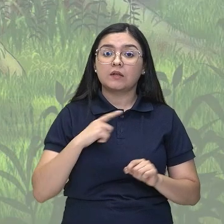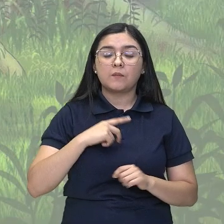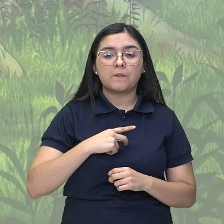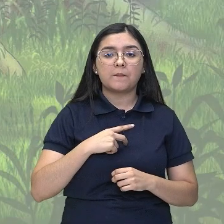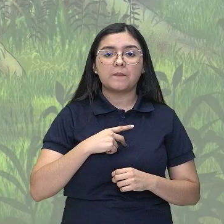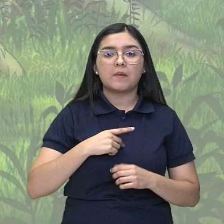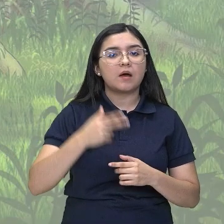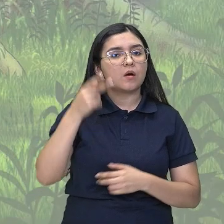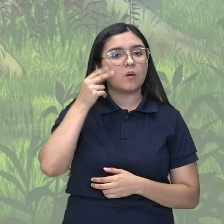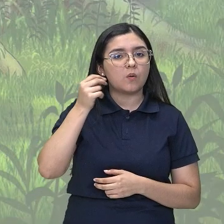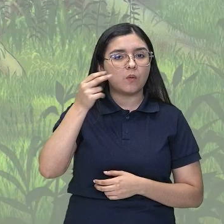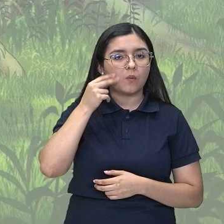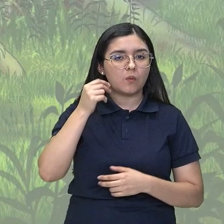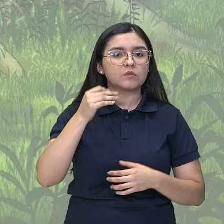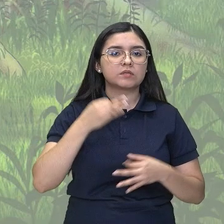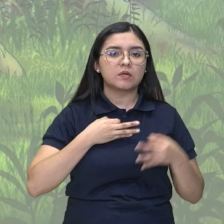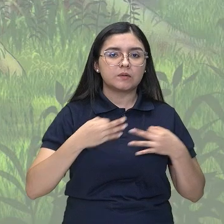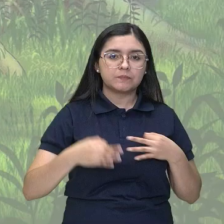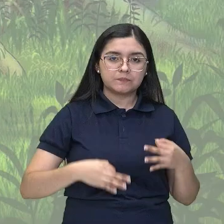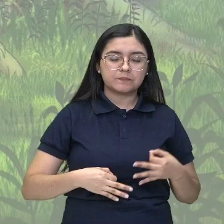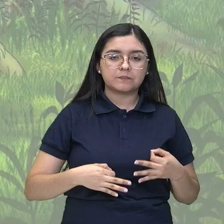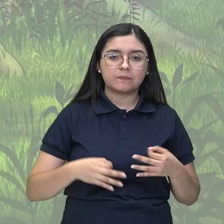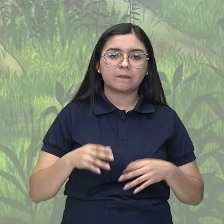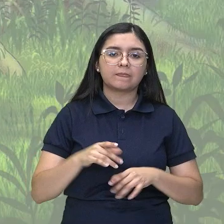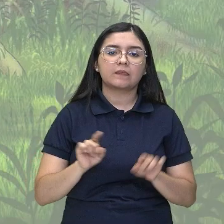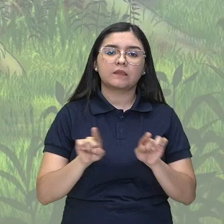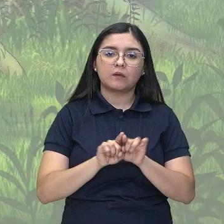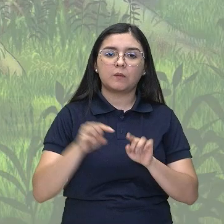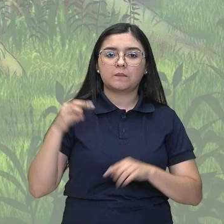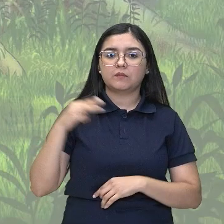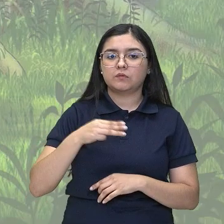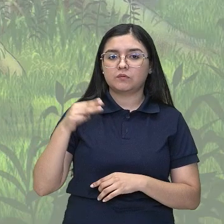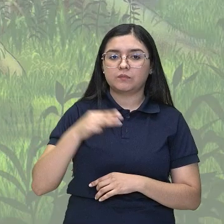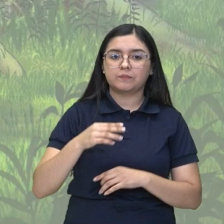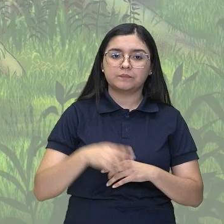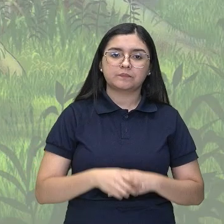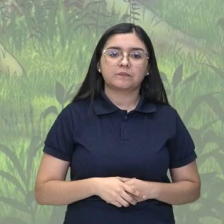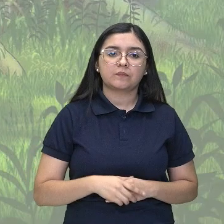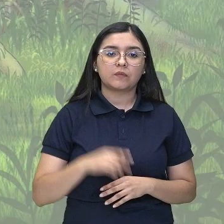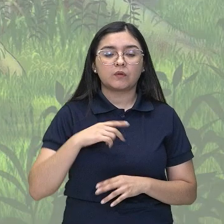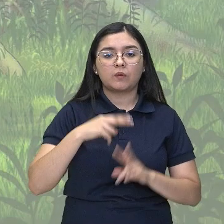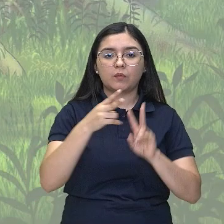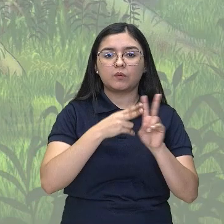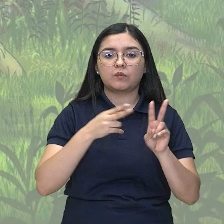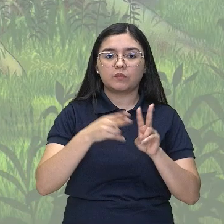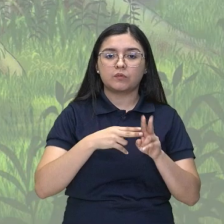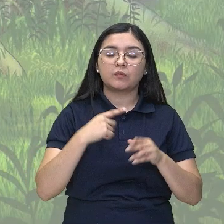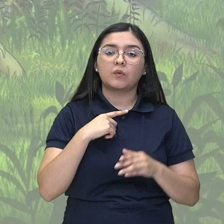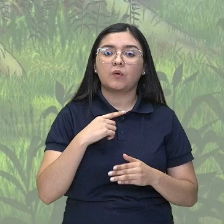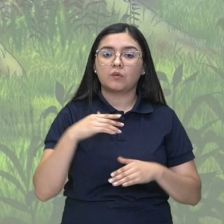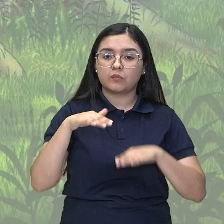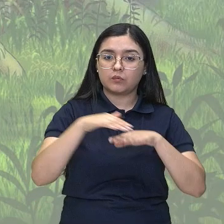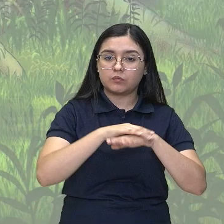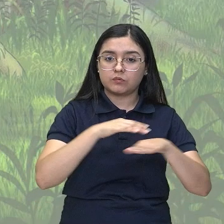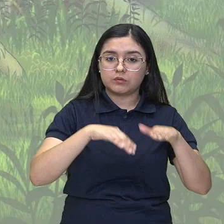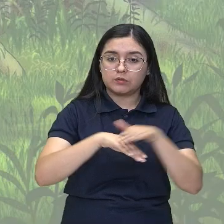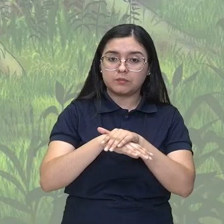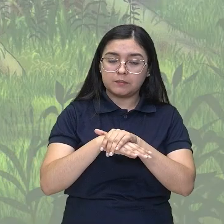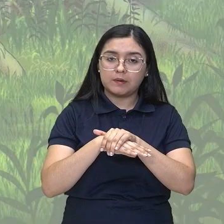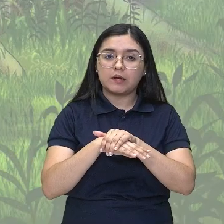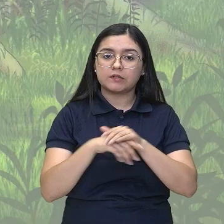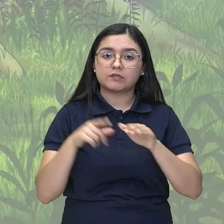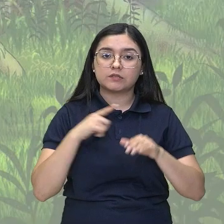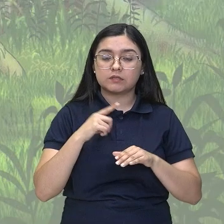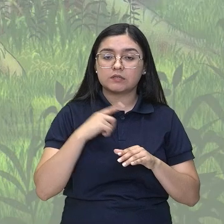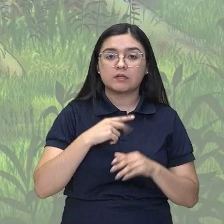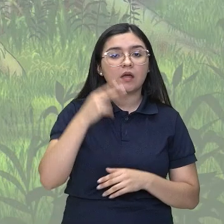Prendendo uma onça. Então esta luta durou minutos. O índio, com os pés apoiados fortemente nas pernas da